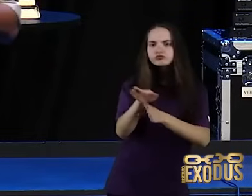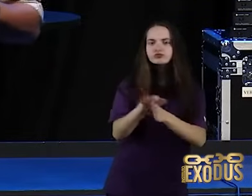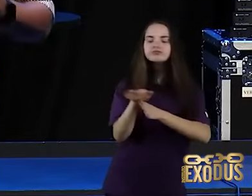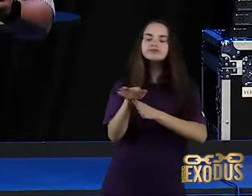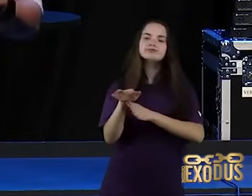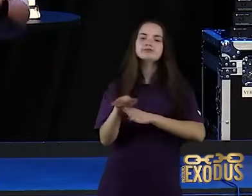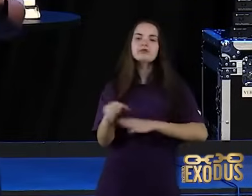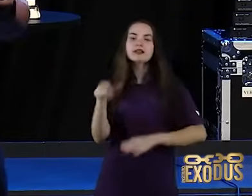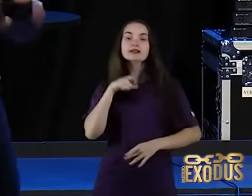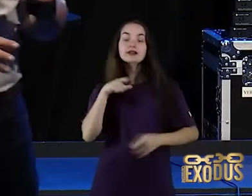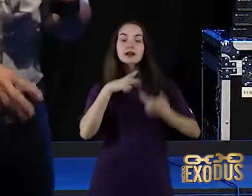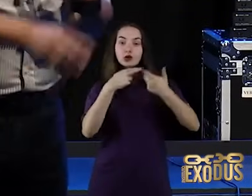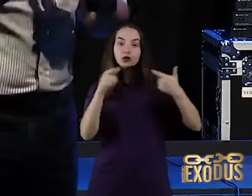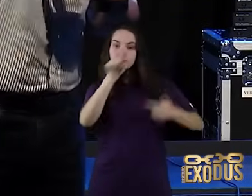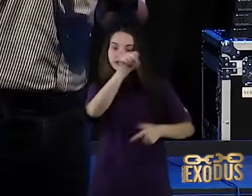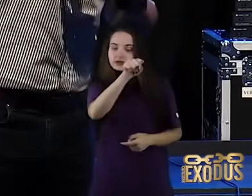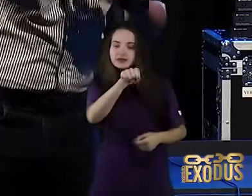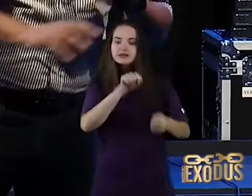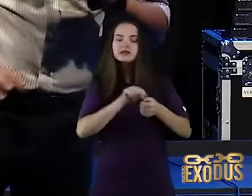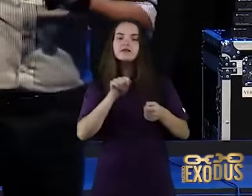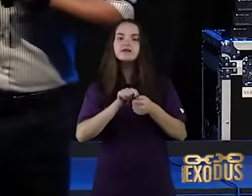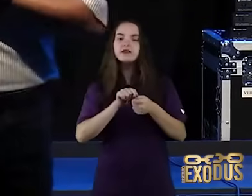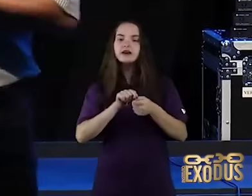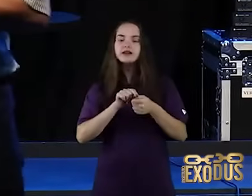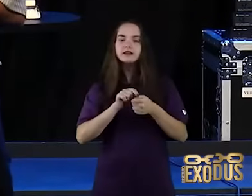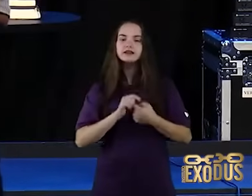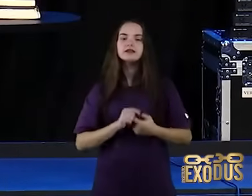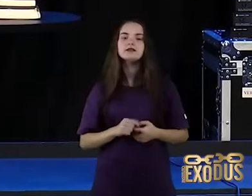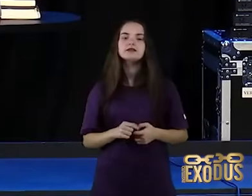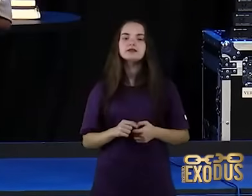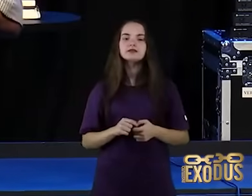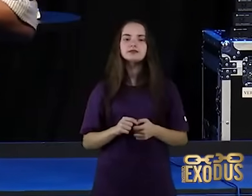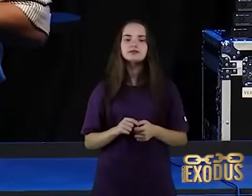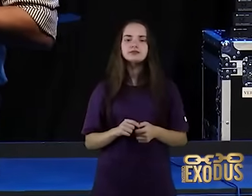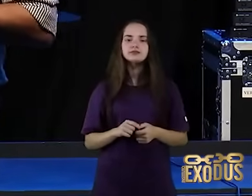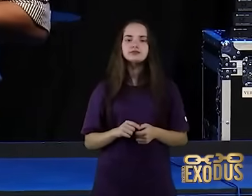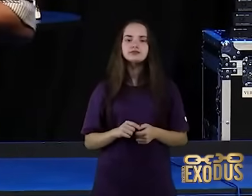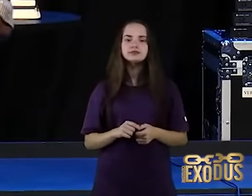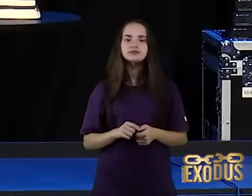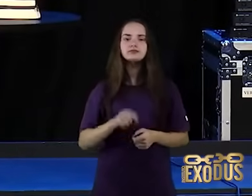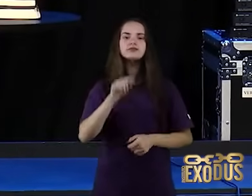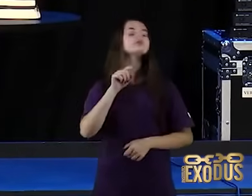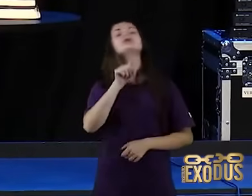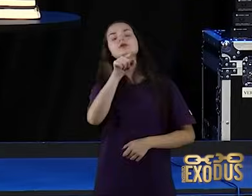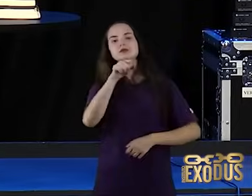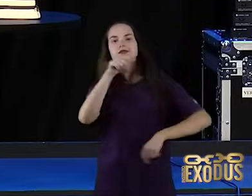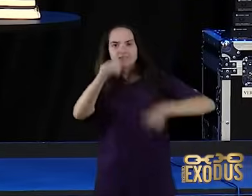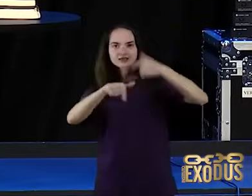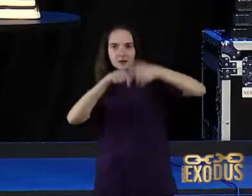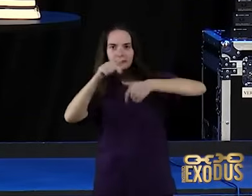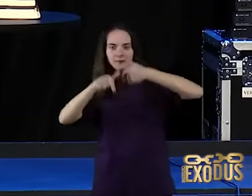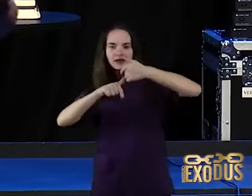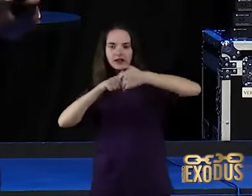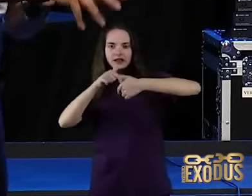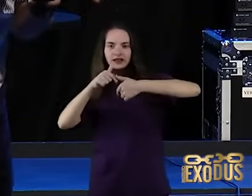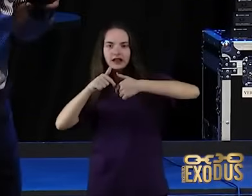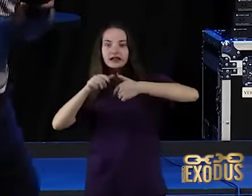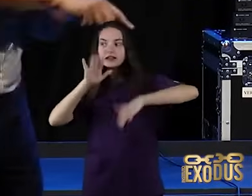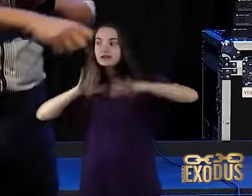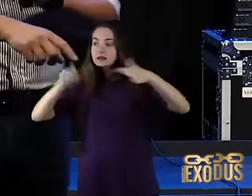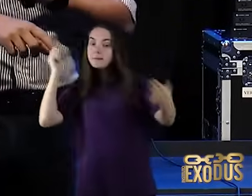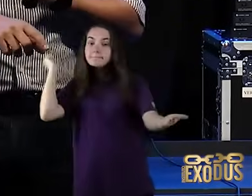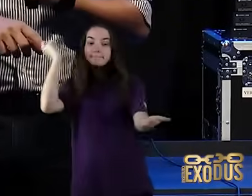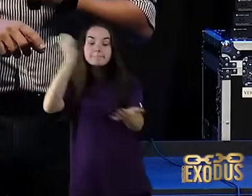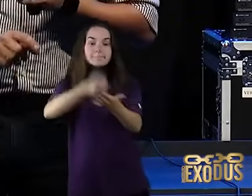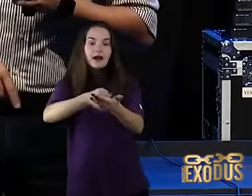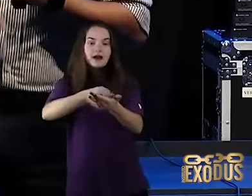que você faz que é tão extraordinário que alguém te contratou para você fazer você trabalha em algum lugar e alguém te paga para você fazer o que